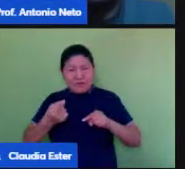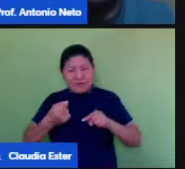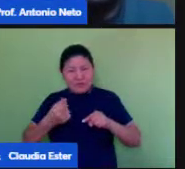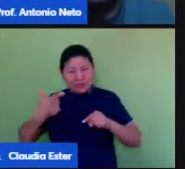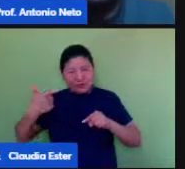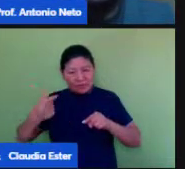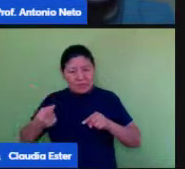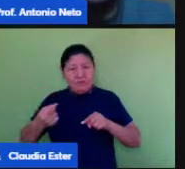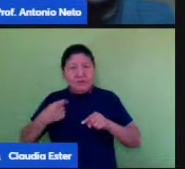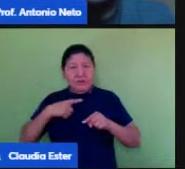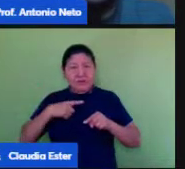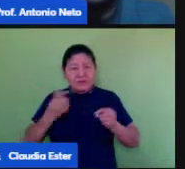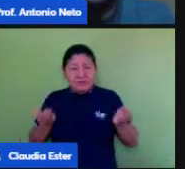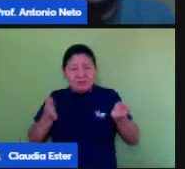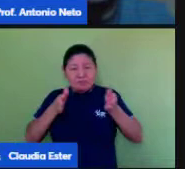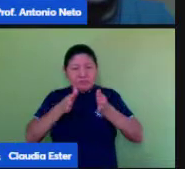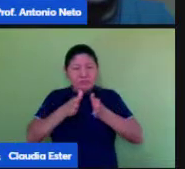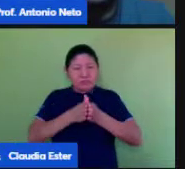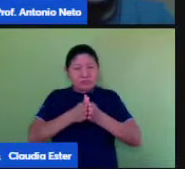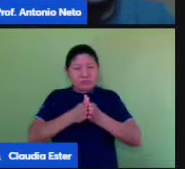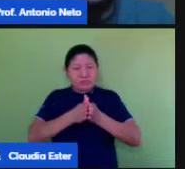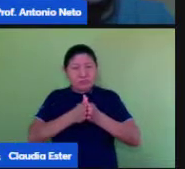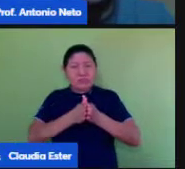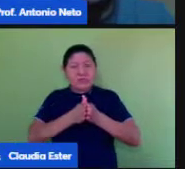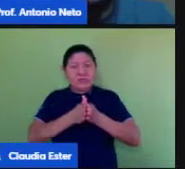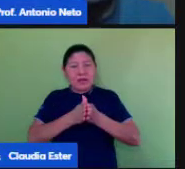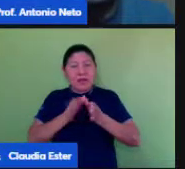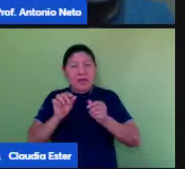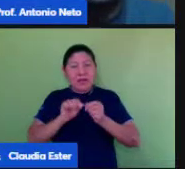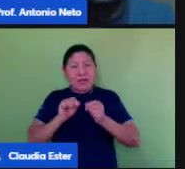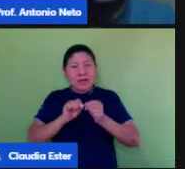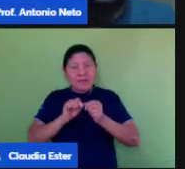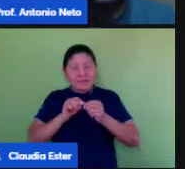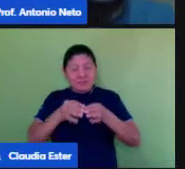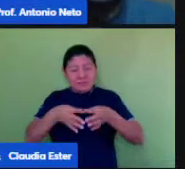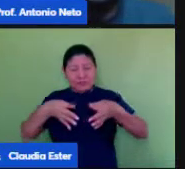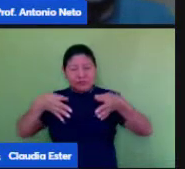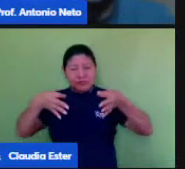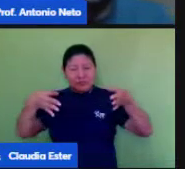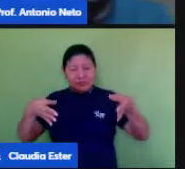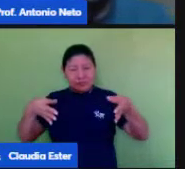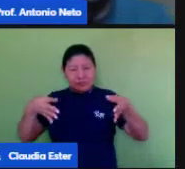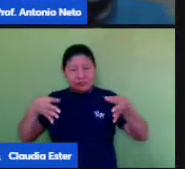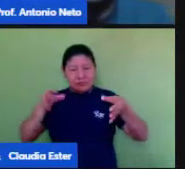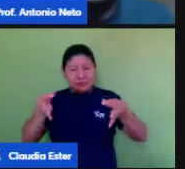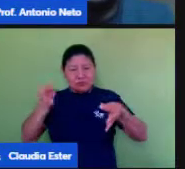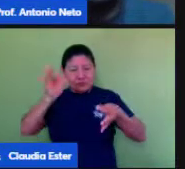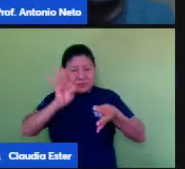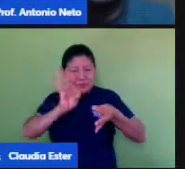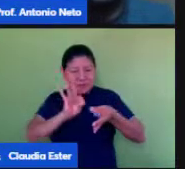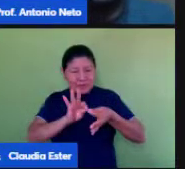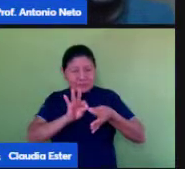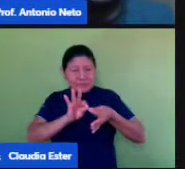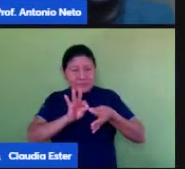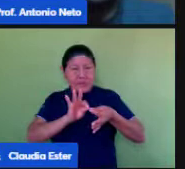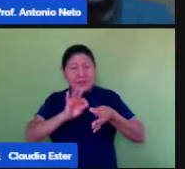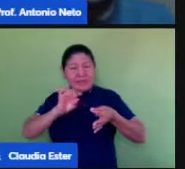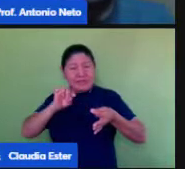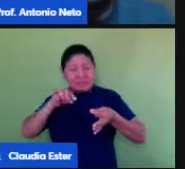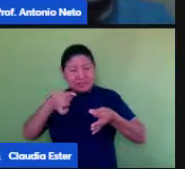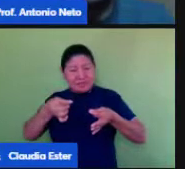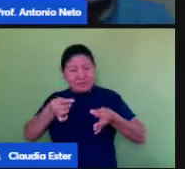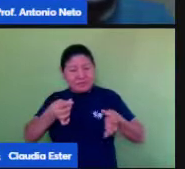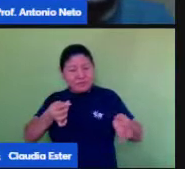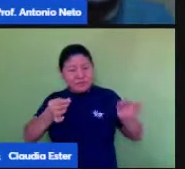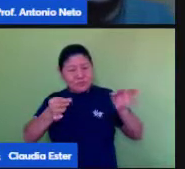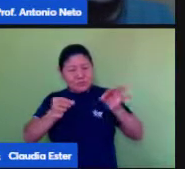Dobre ao meio para fazer a marcação. Abra o papel e dobre a ponta para dentro. Em seguida, dobre o papel